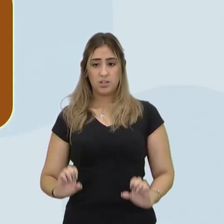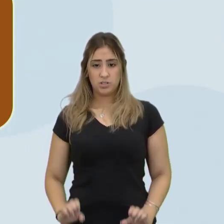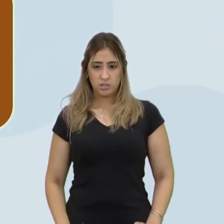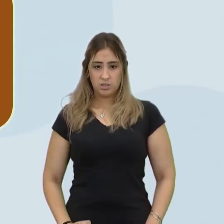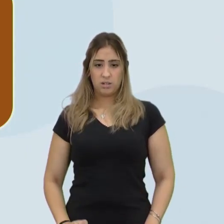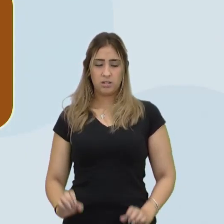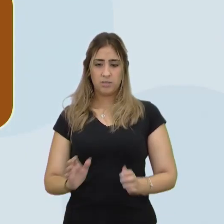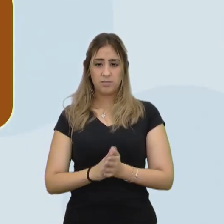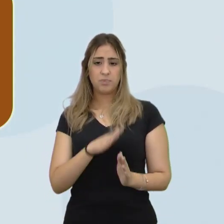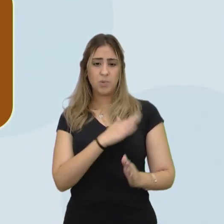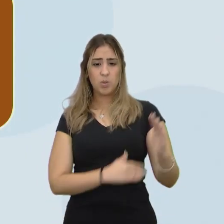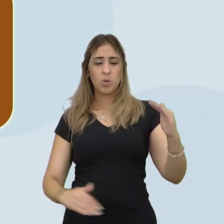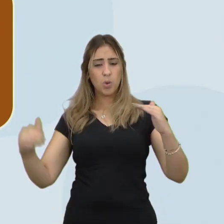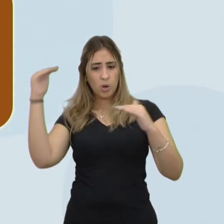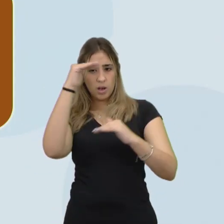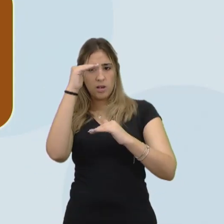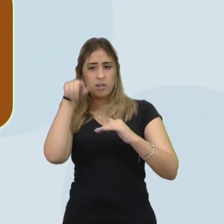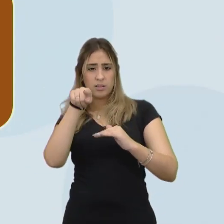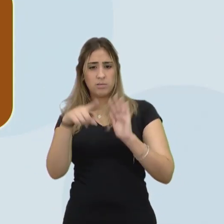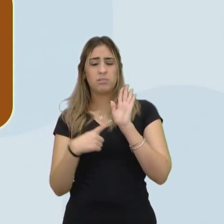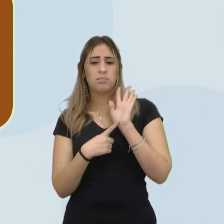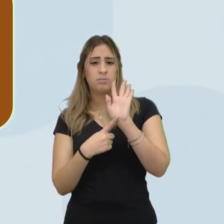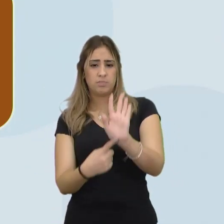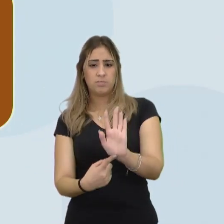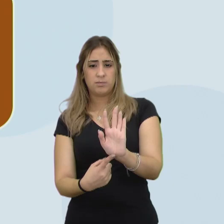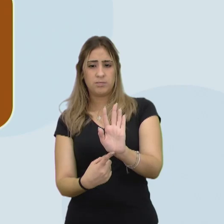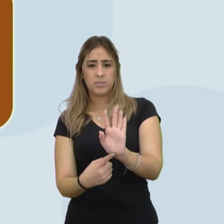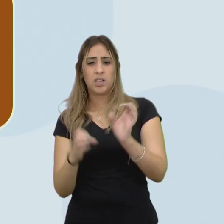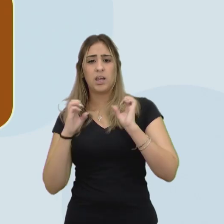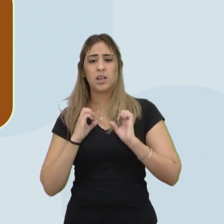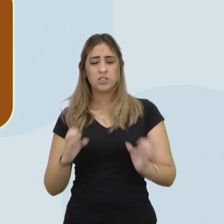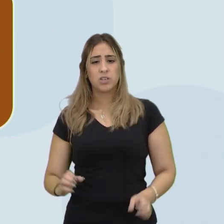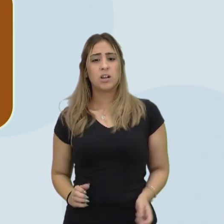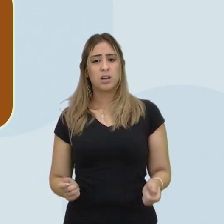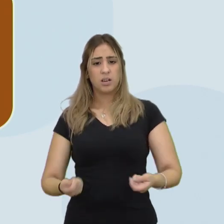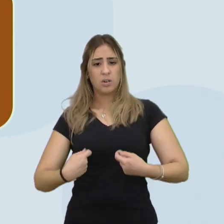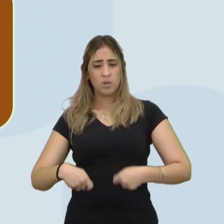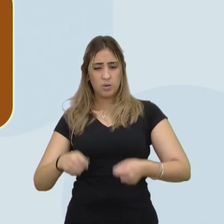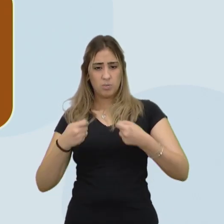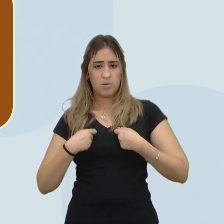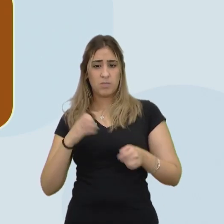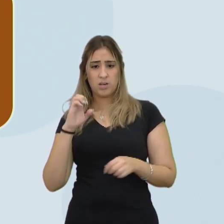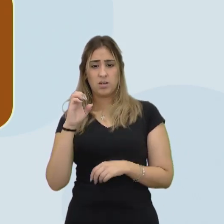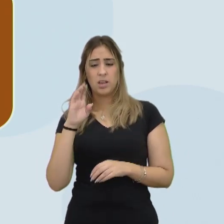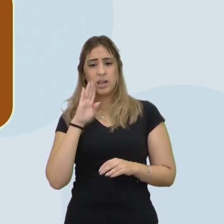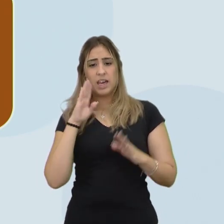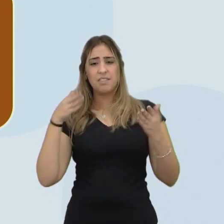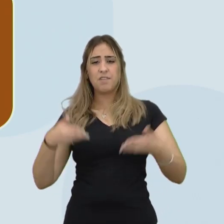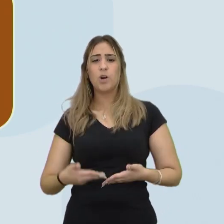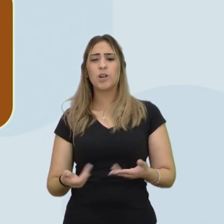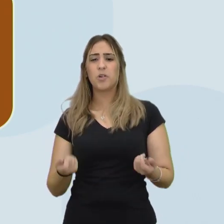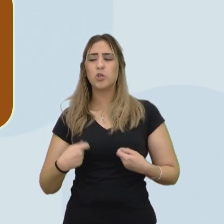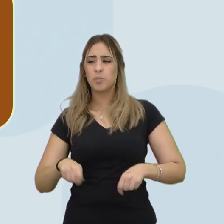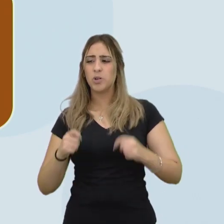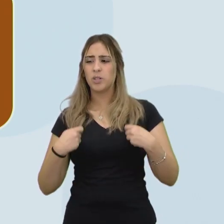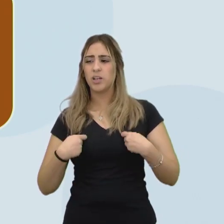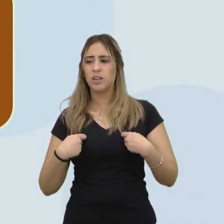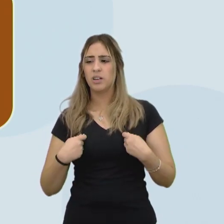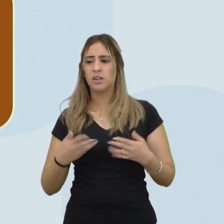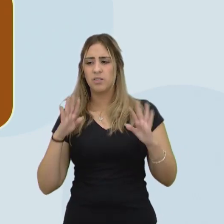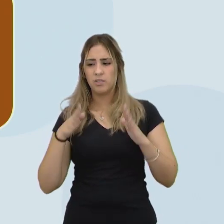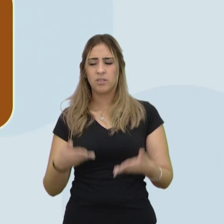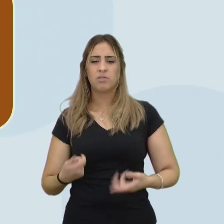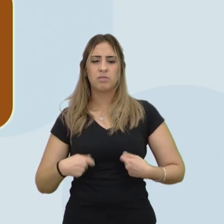em cima, no alto, essa casta étnica econômica. Depois, nós temos pessoas da